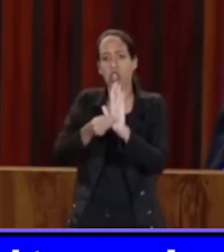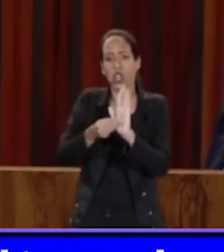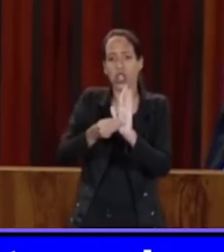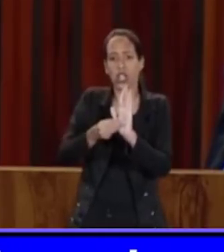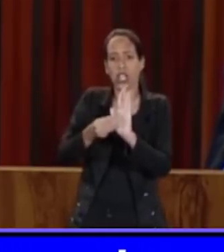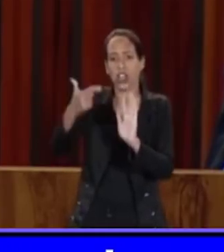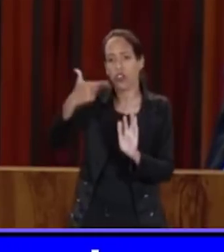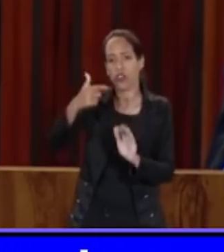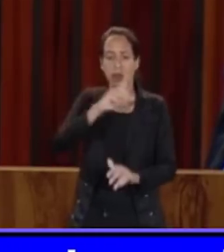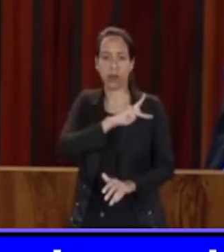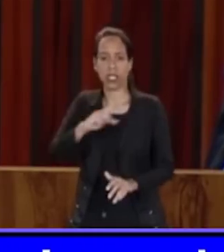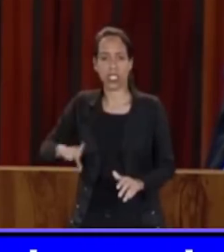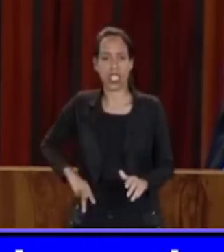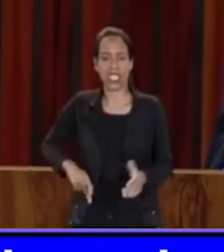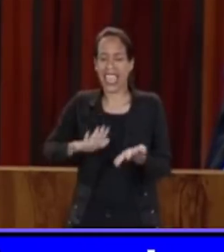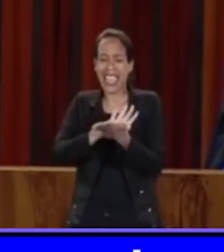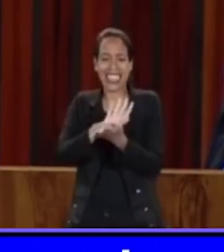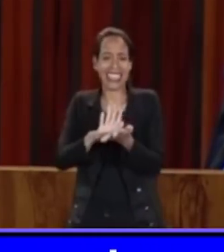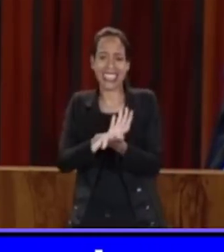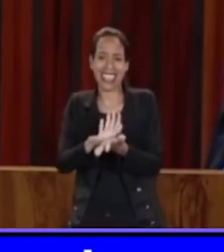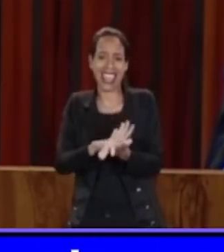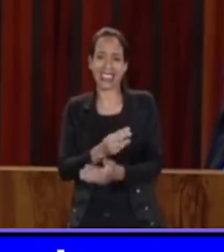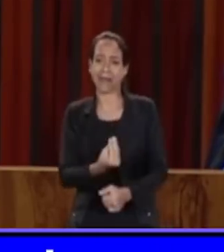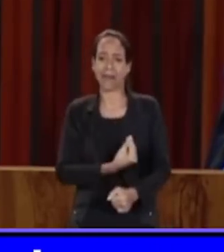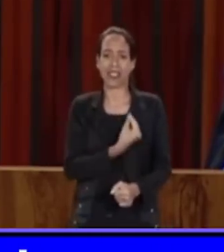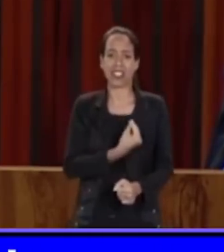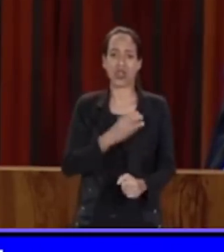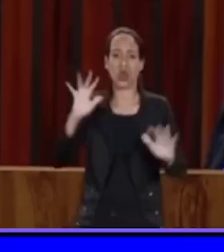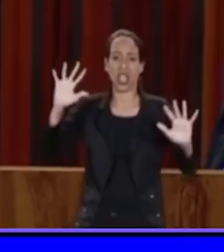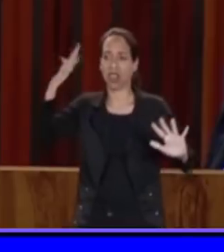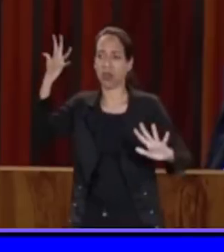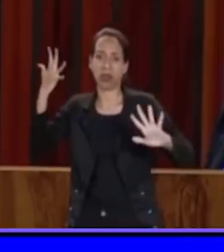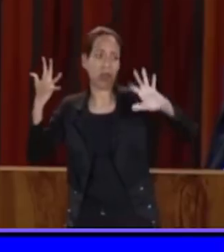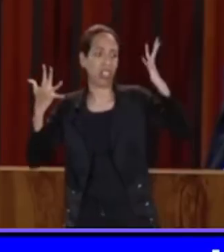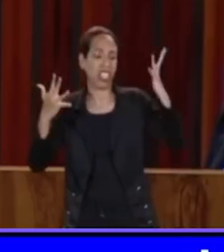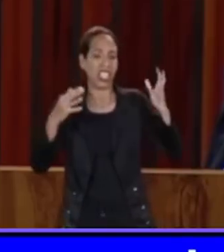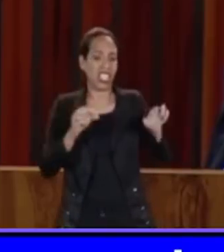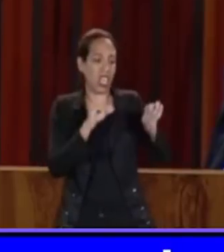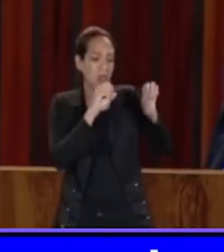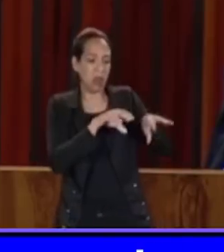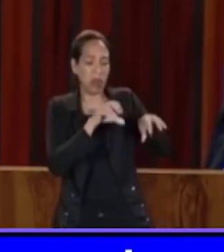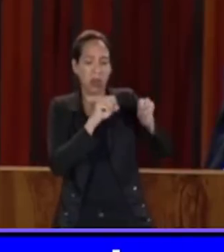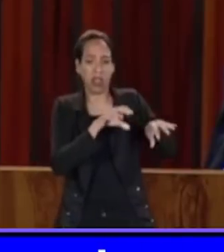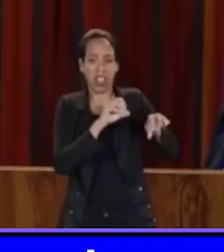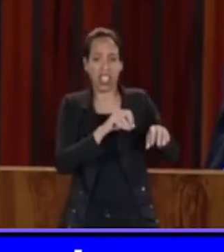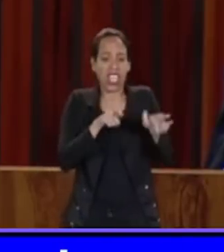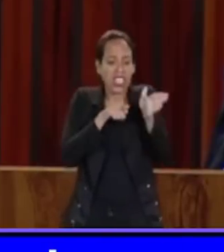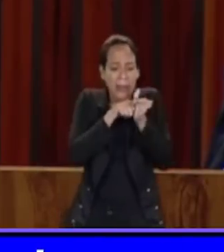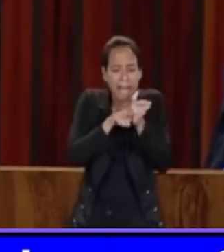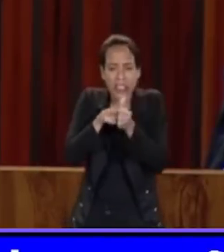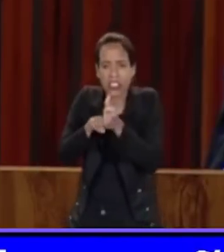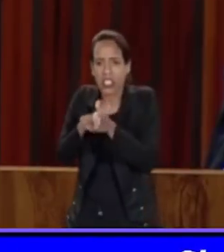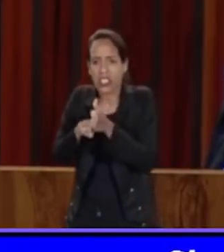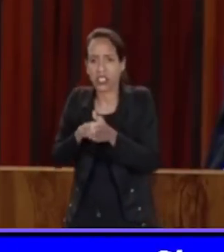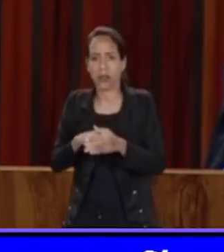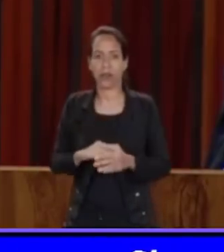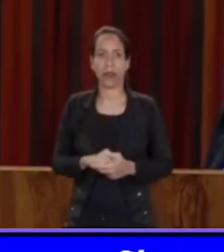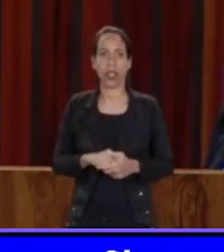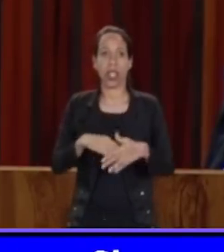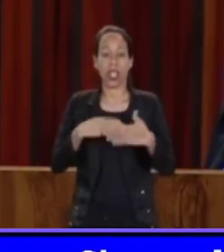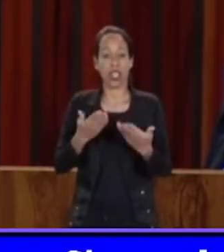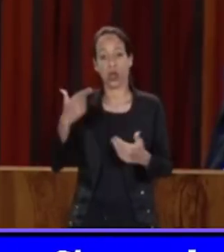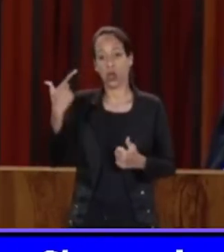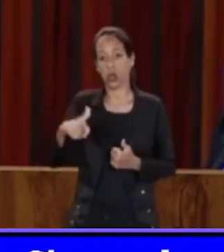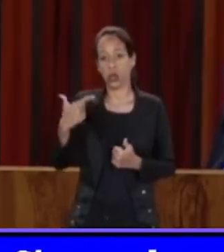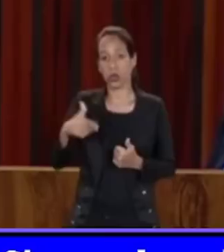a vice-presidente nenhuma participação nos eventos que motivaram a investigação. Como não há